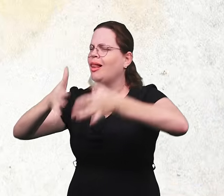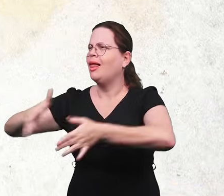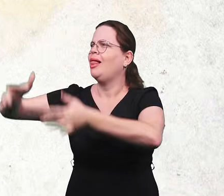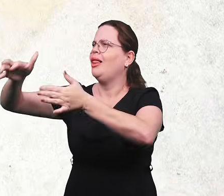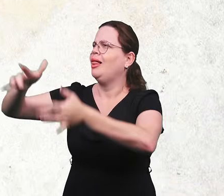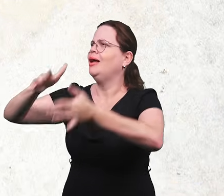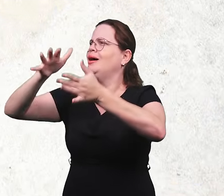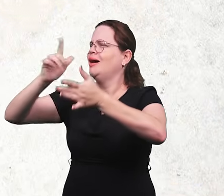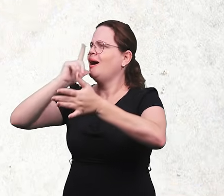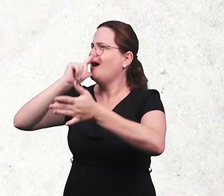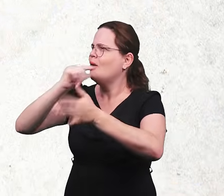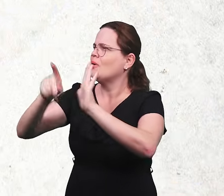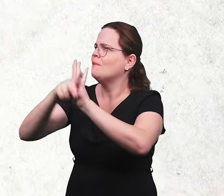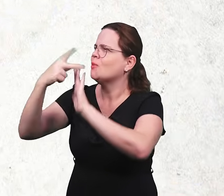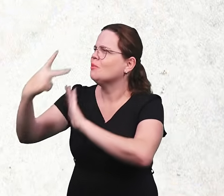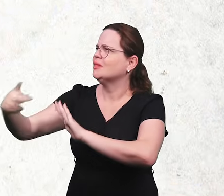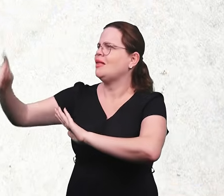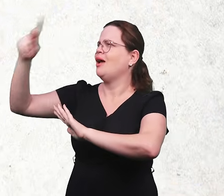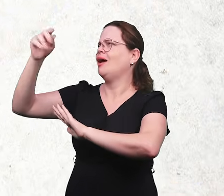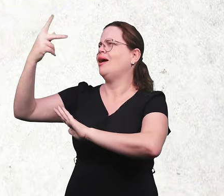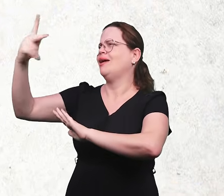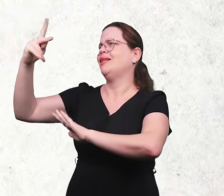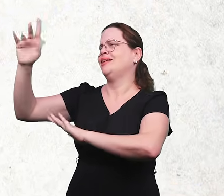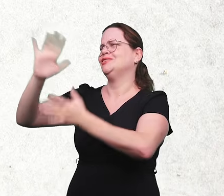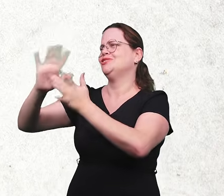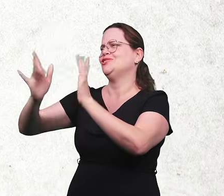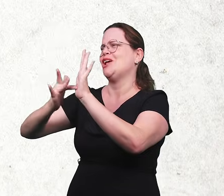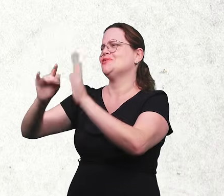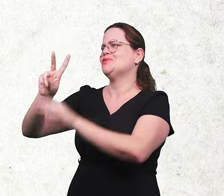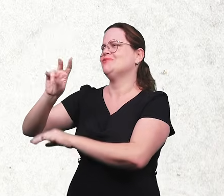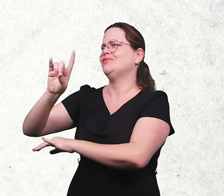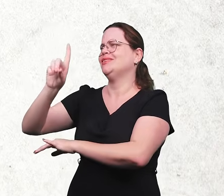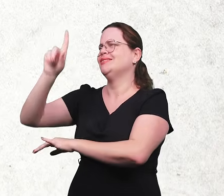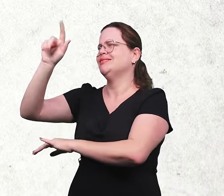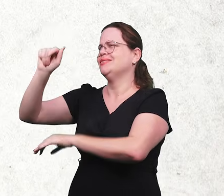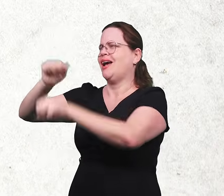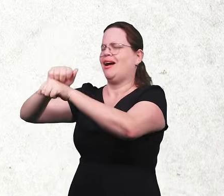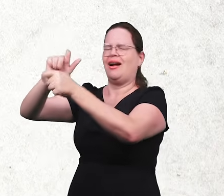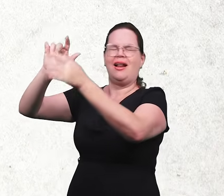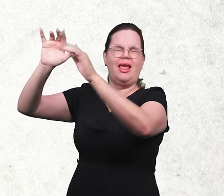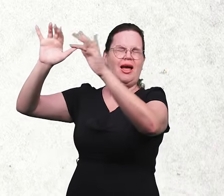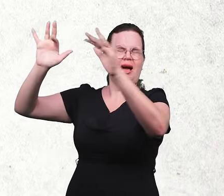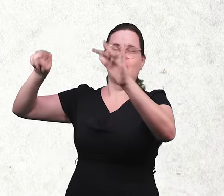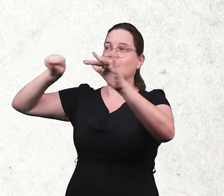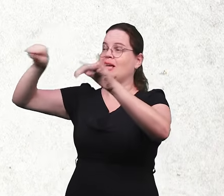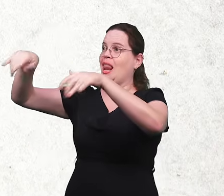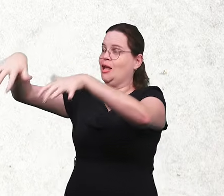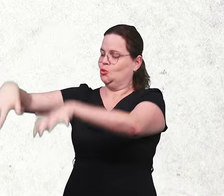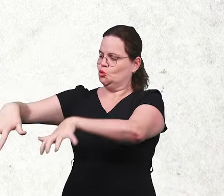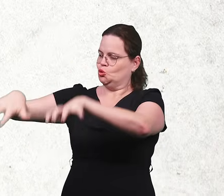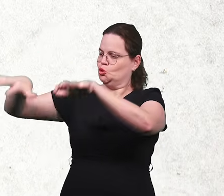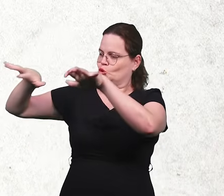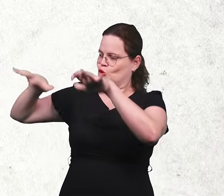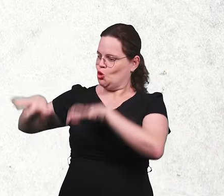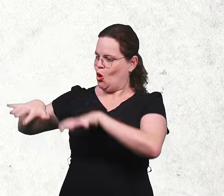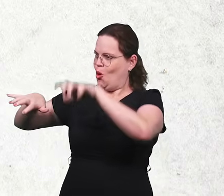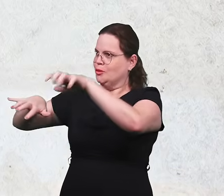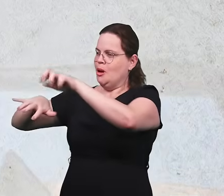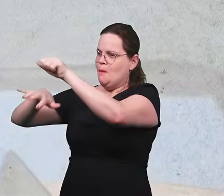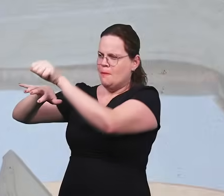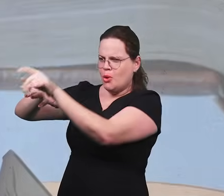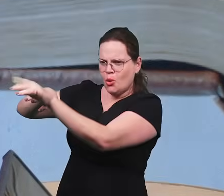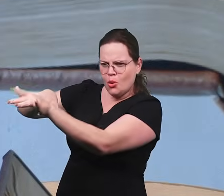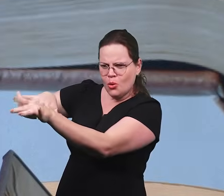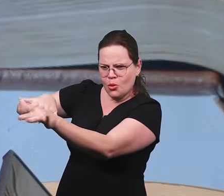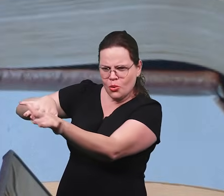da vida, claro como cristal, que procedia do trono de Deus e do Cordeiro.